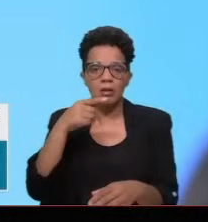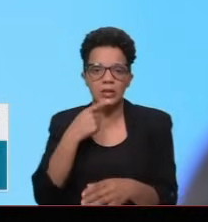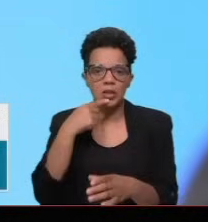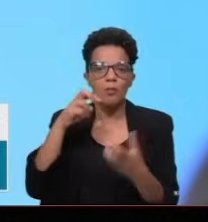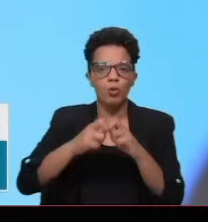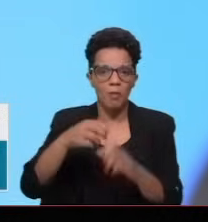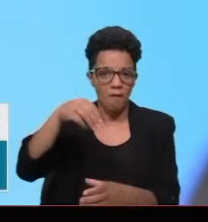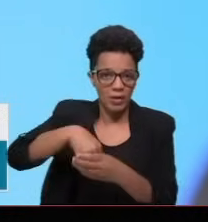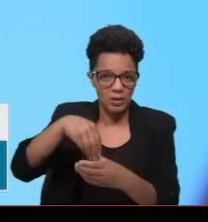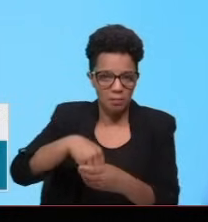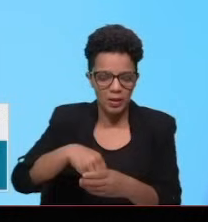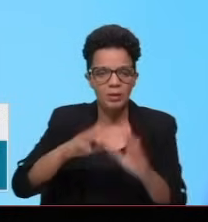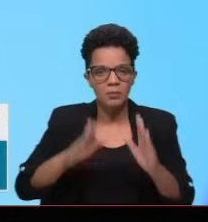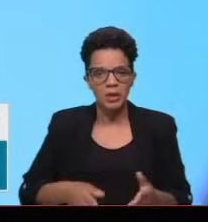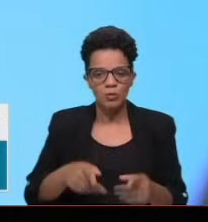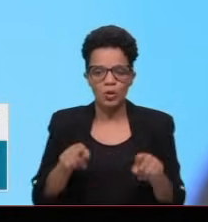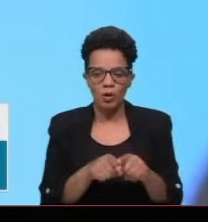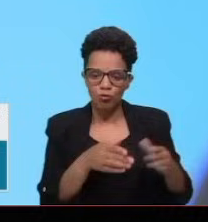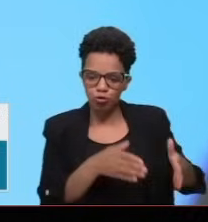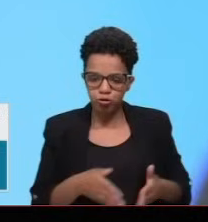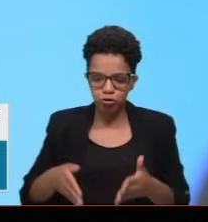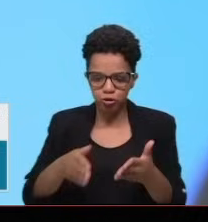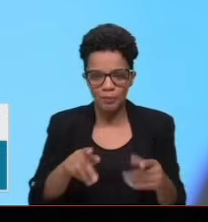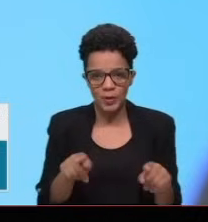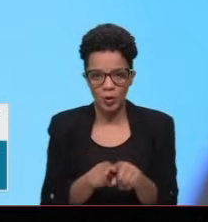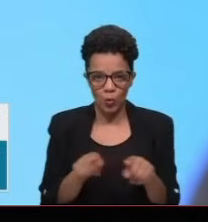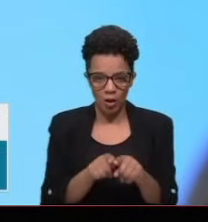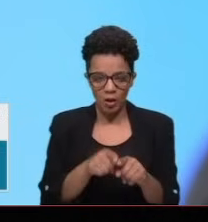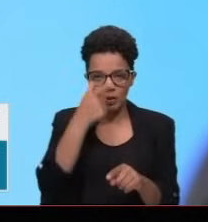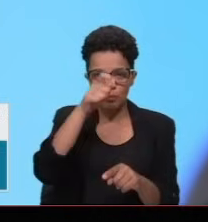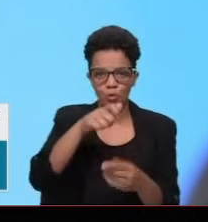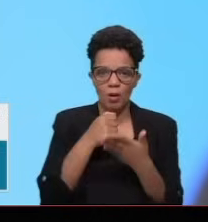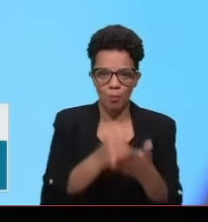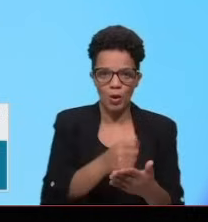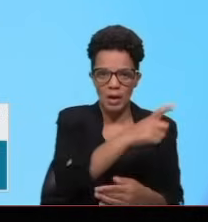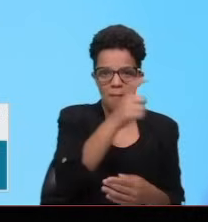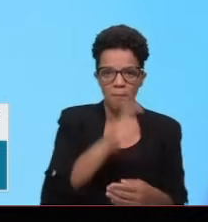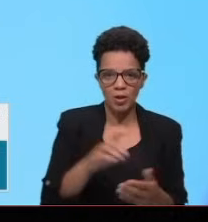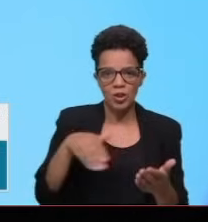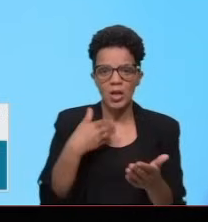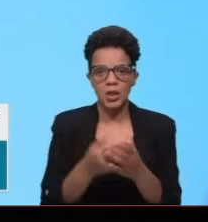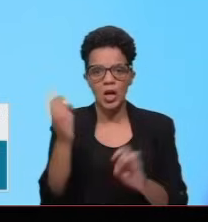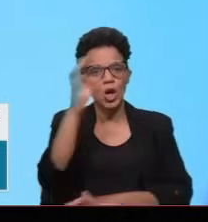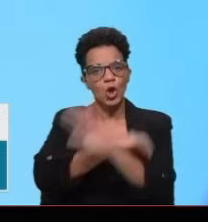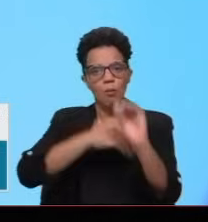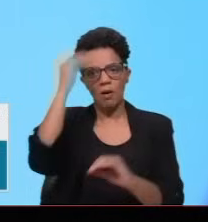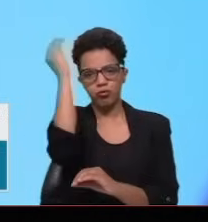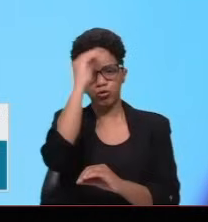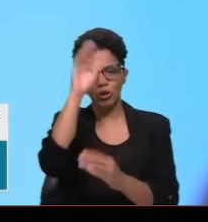problema que precisamos é dessa estratégia de quem está do lado da Paz e acabar com o